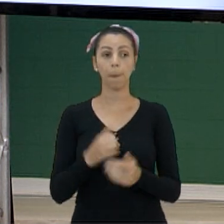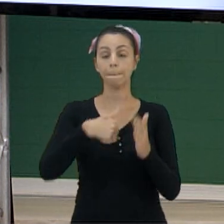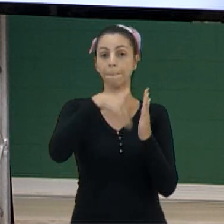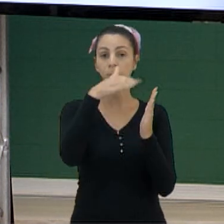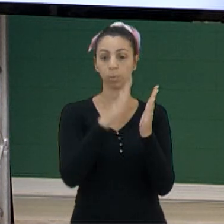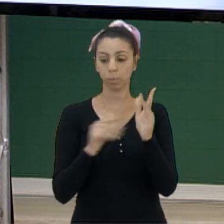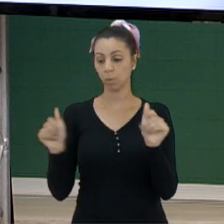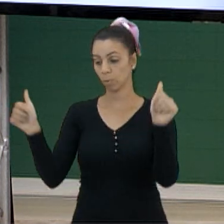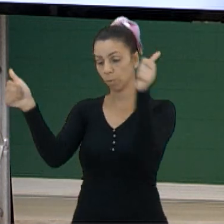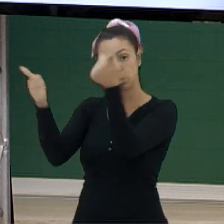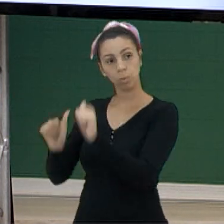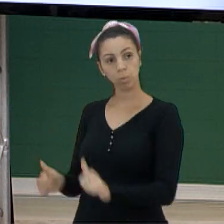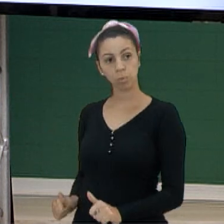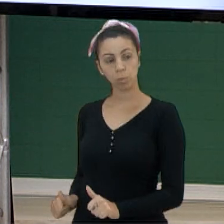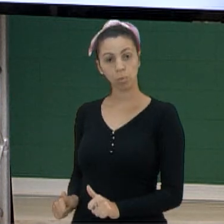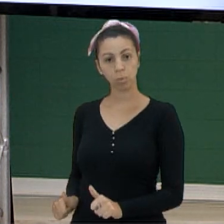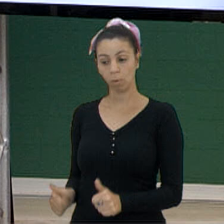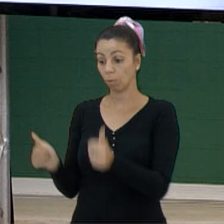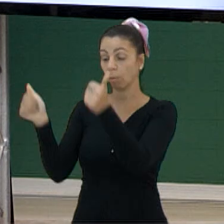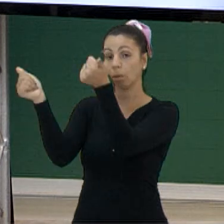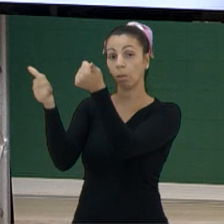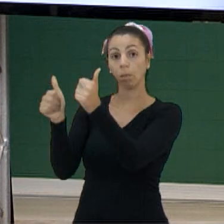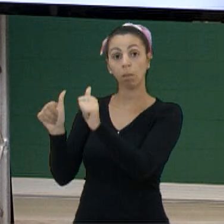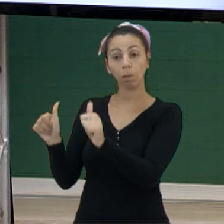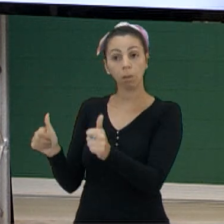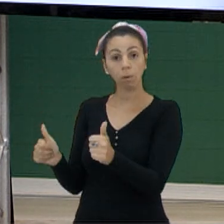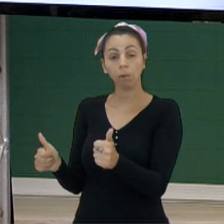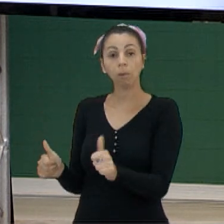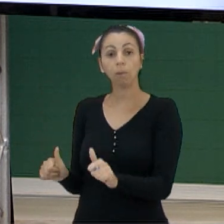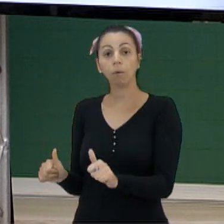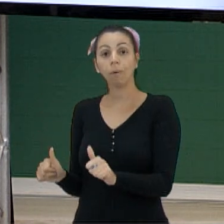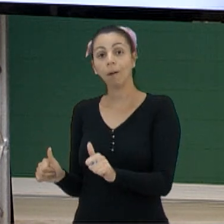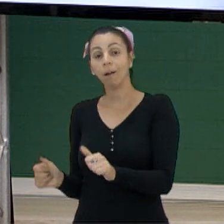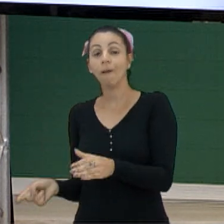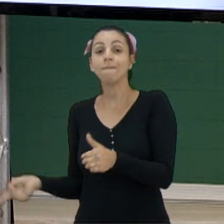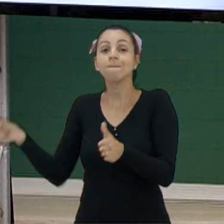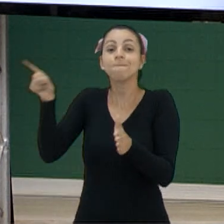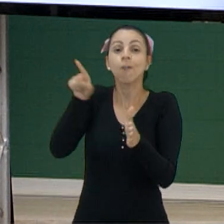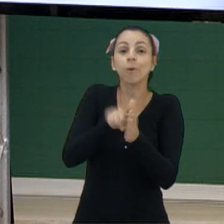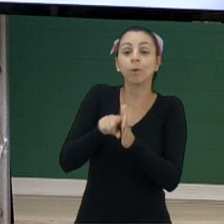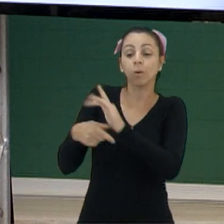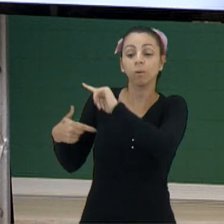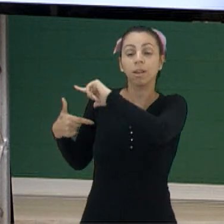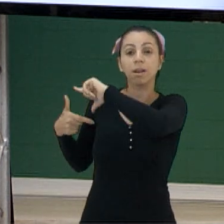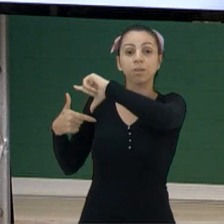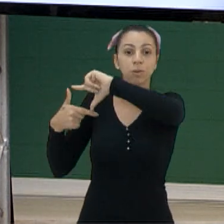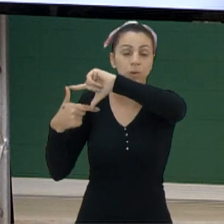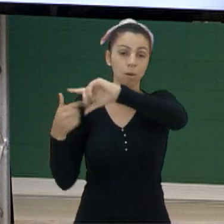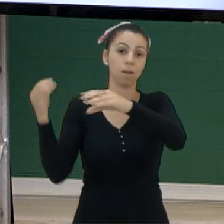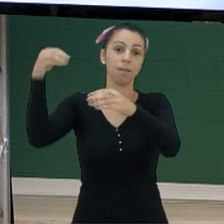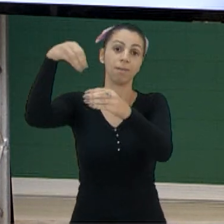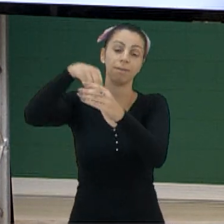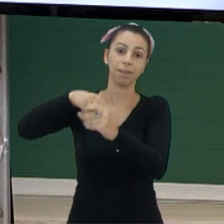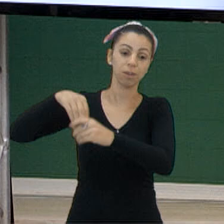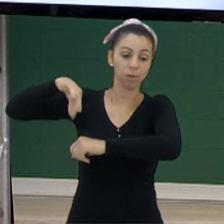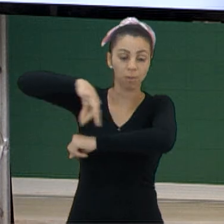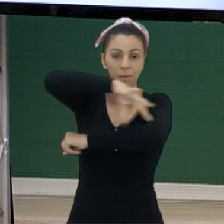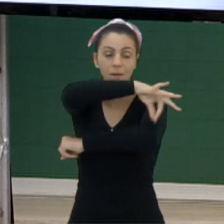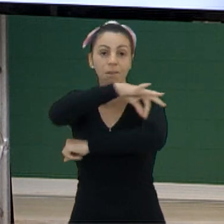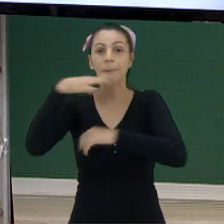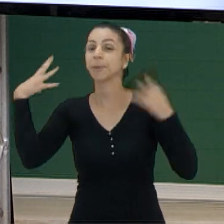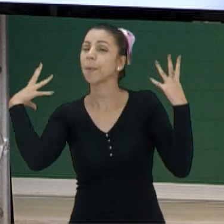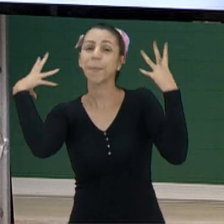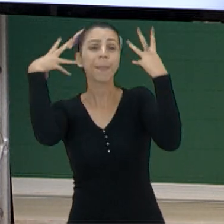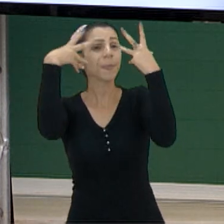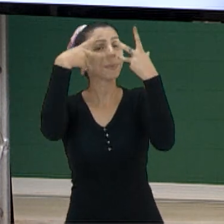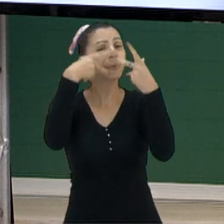Pintura e escultura, a escultura justamente voltando a ser um adorno, um elemento da arquitetura, porque as arquiteturas tinham que ser